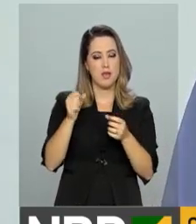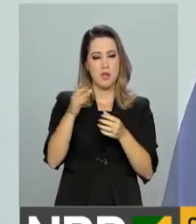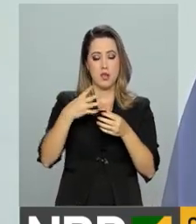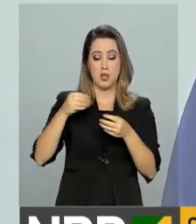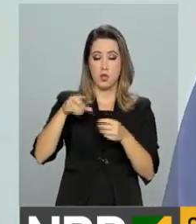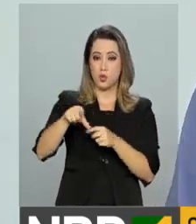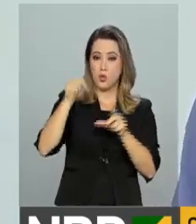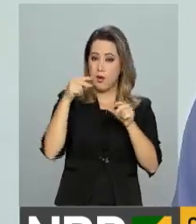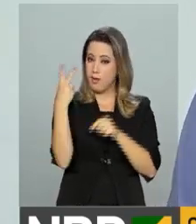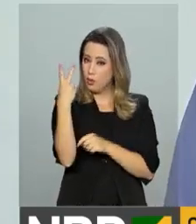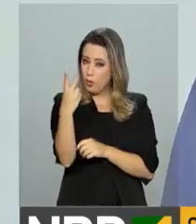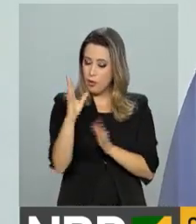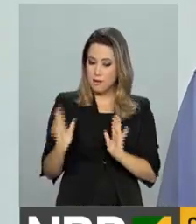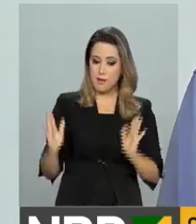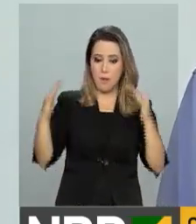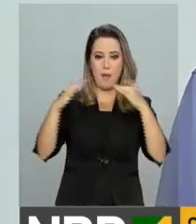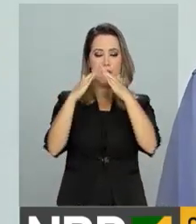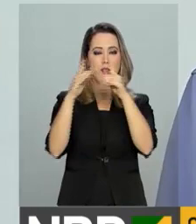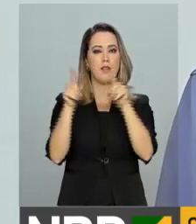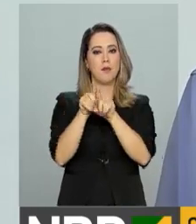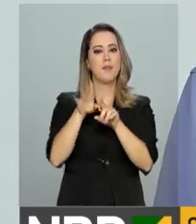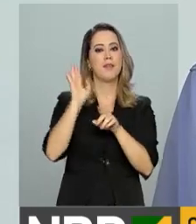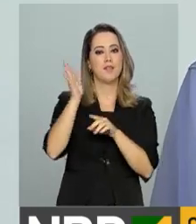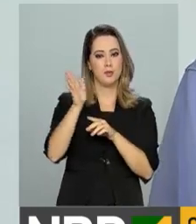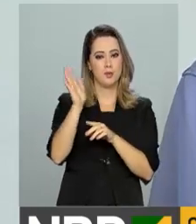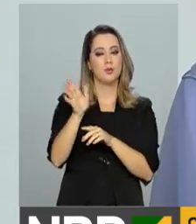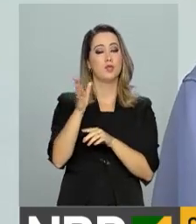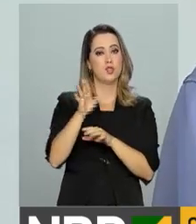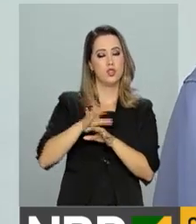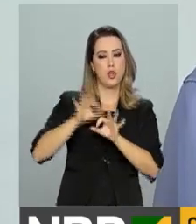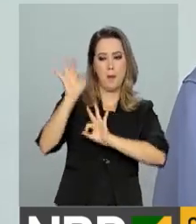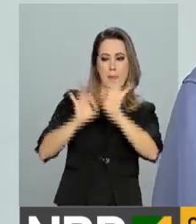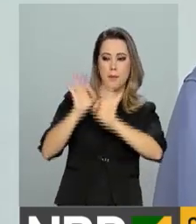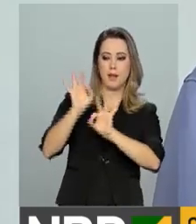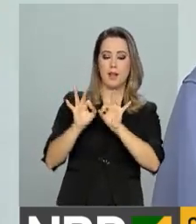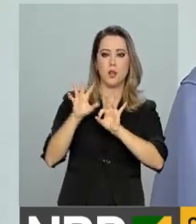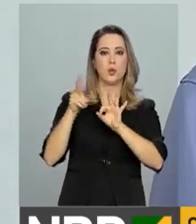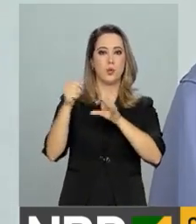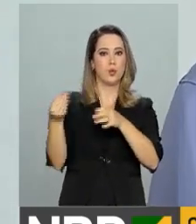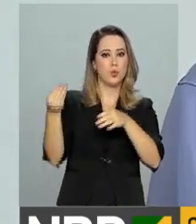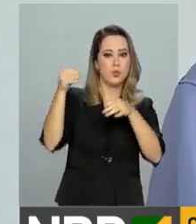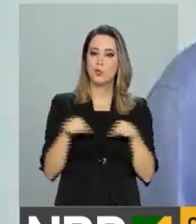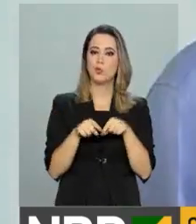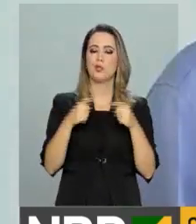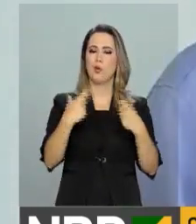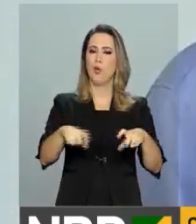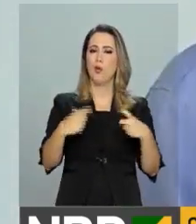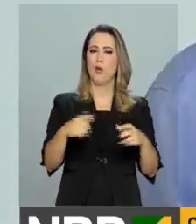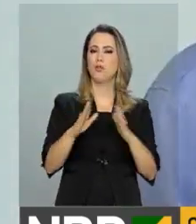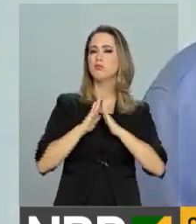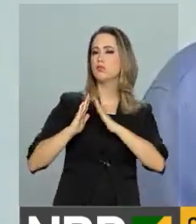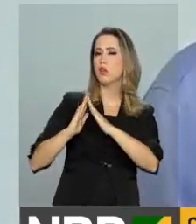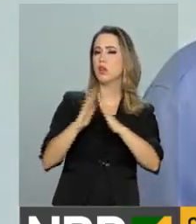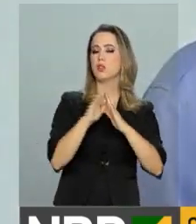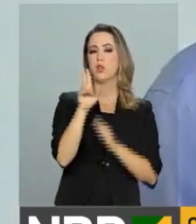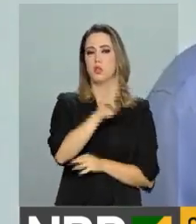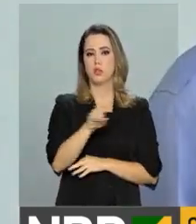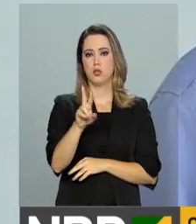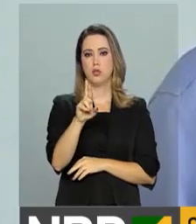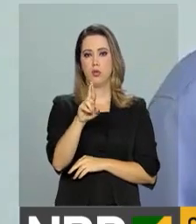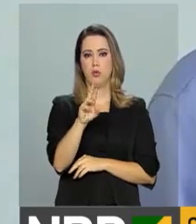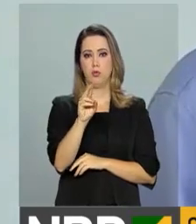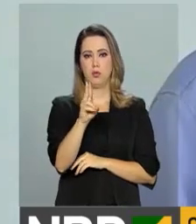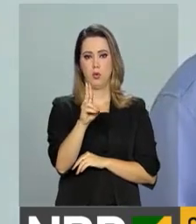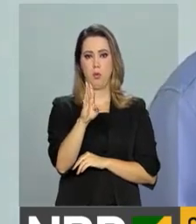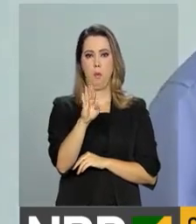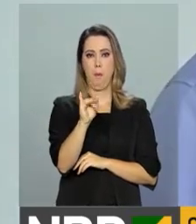Estão convocados. Os construtores já fizeram assim, viu? Quem sabe eles mobiliam 3. E eu quero dizer uma coisa curiosa,